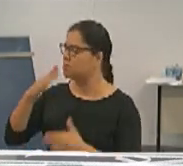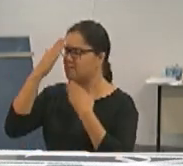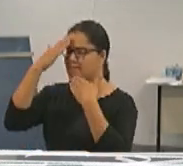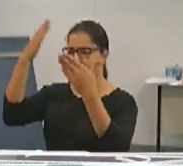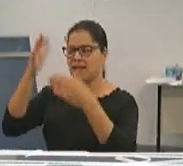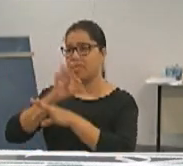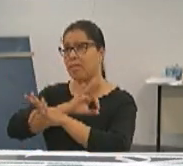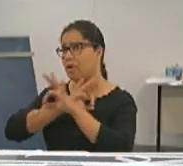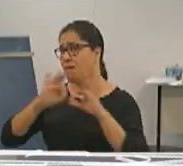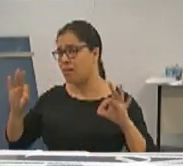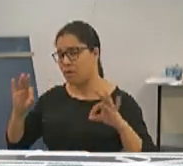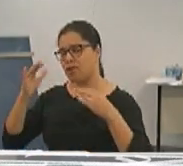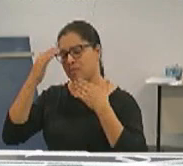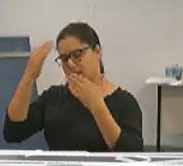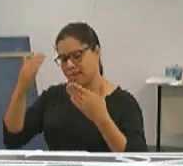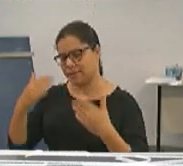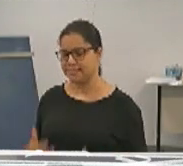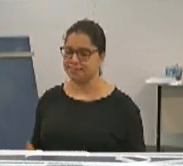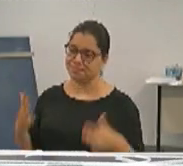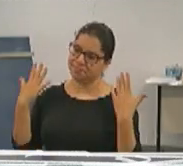todos trabalham com unidade.